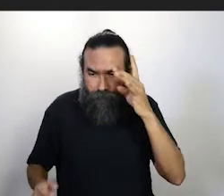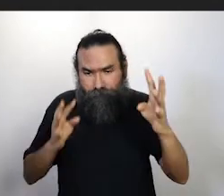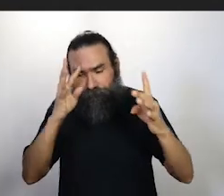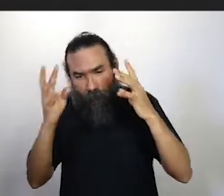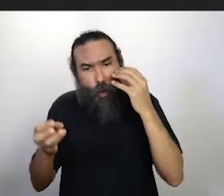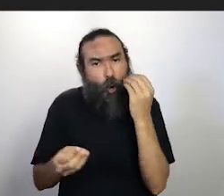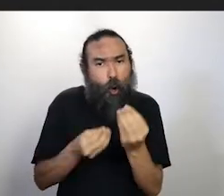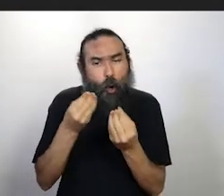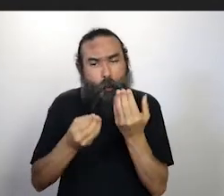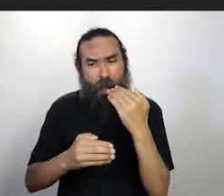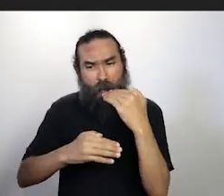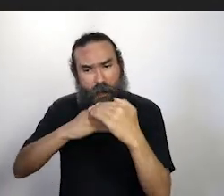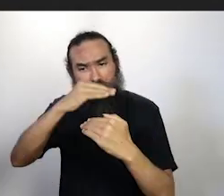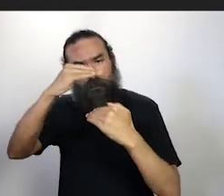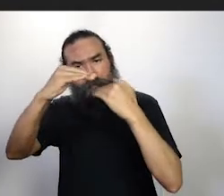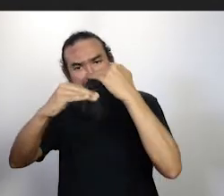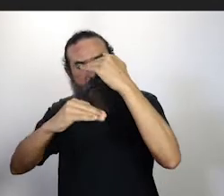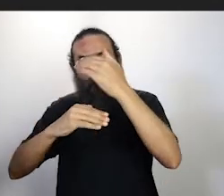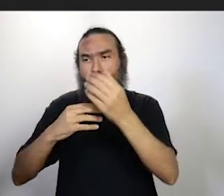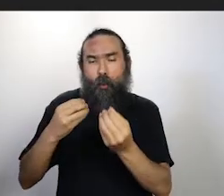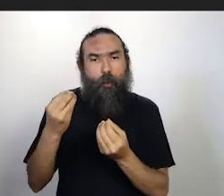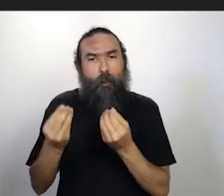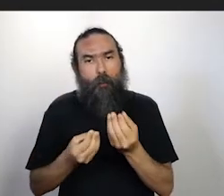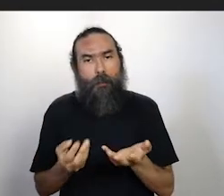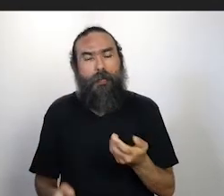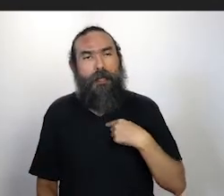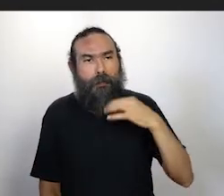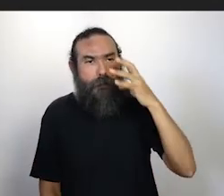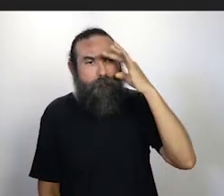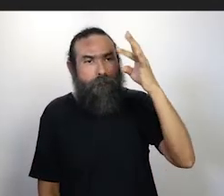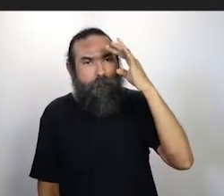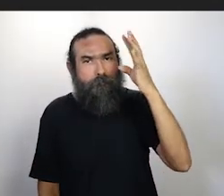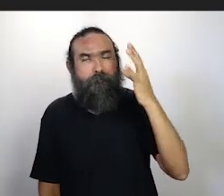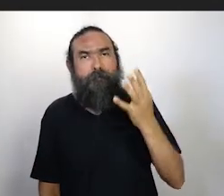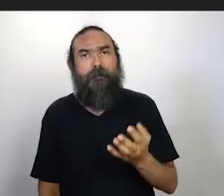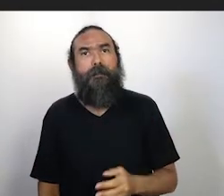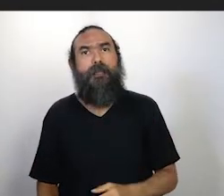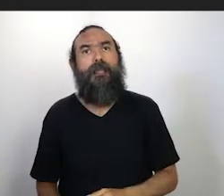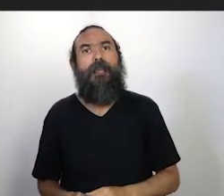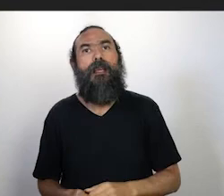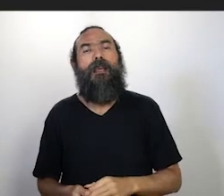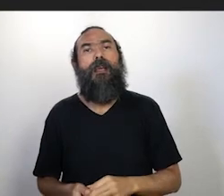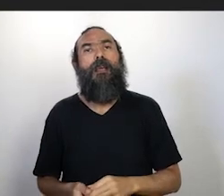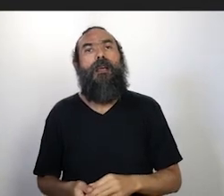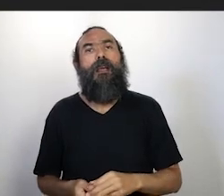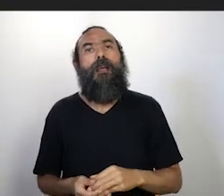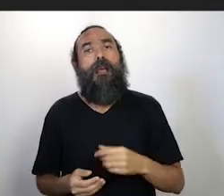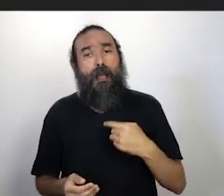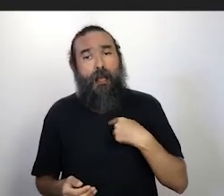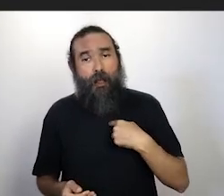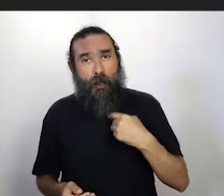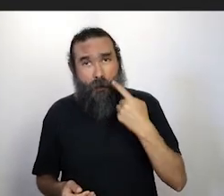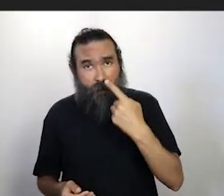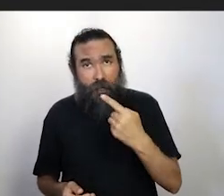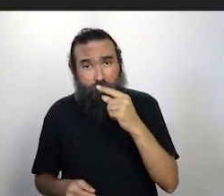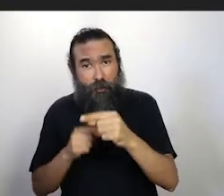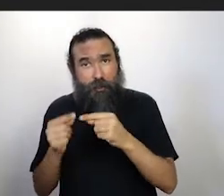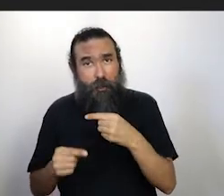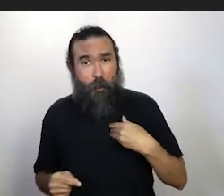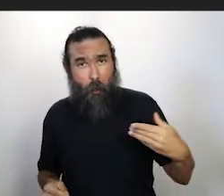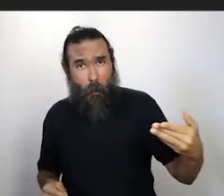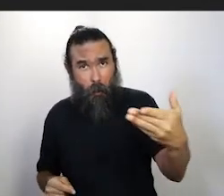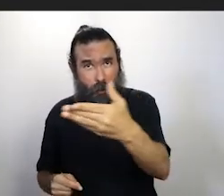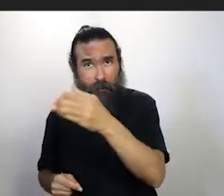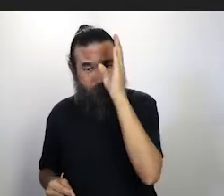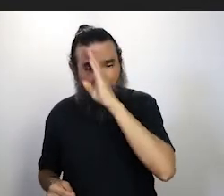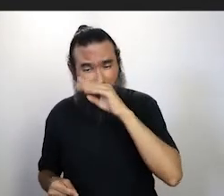potencialidades. Mas eu pensei numa anterior, retomando aquela questão que foi trazida do pensamento histórico, né? Eu vejo que a gente tem um retrocesso muito